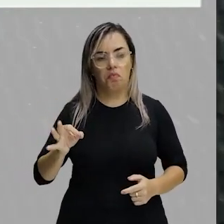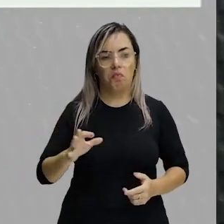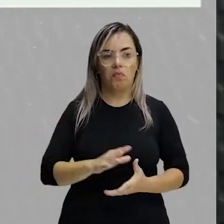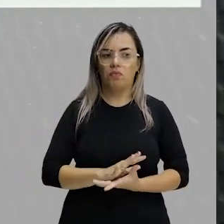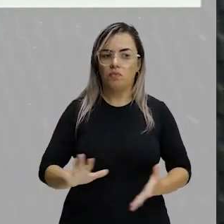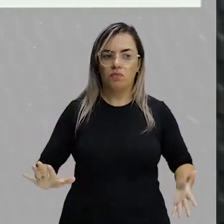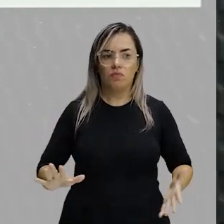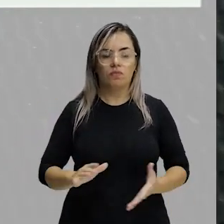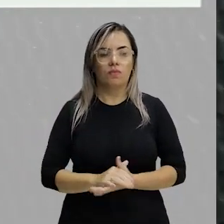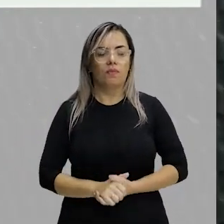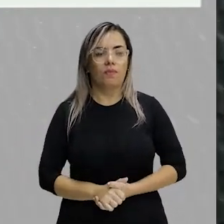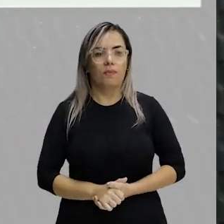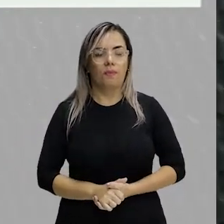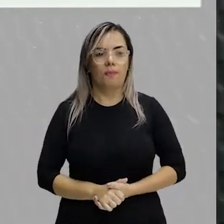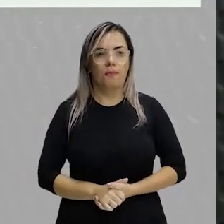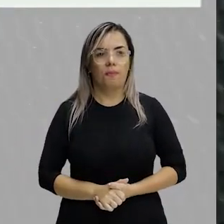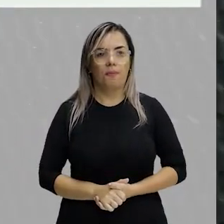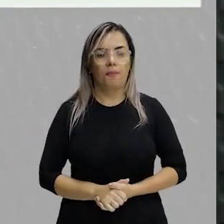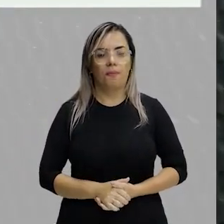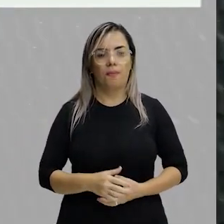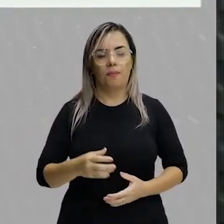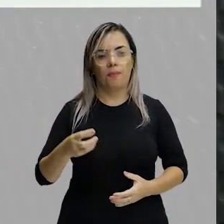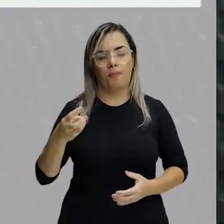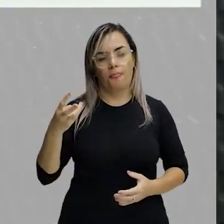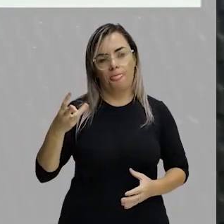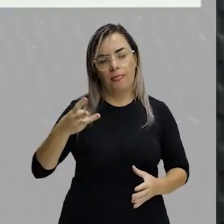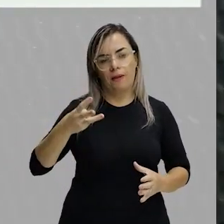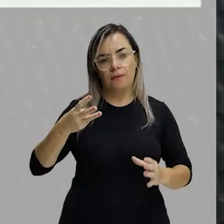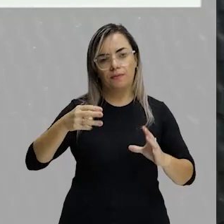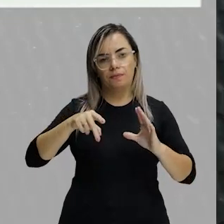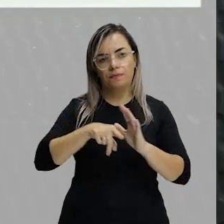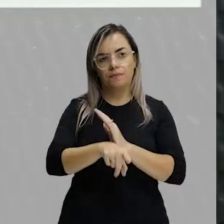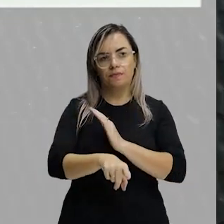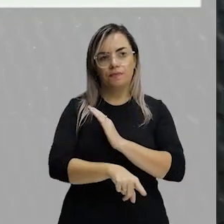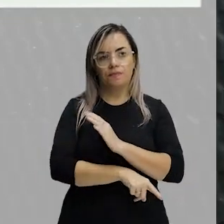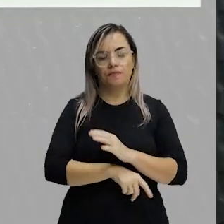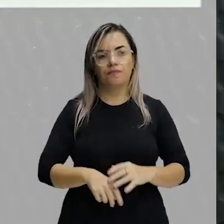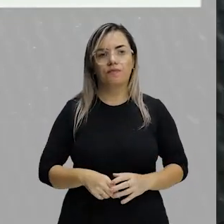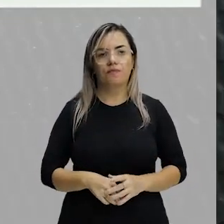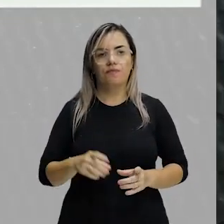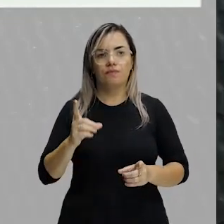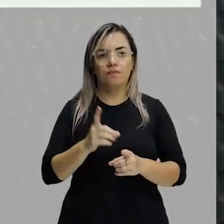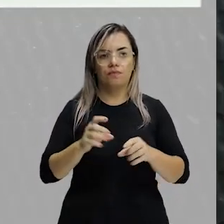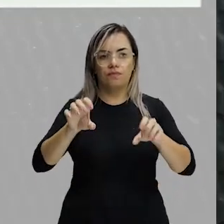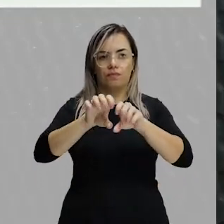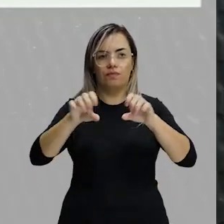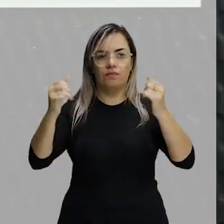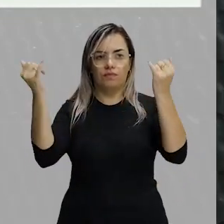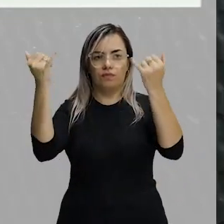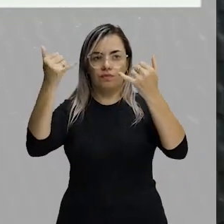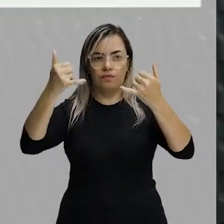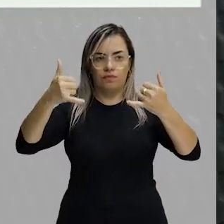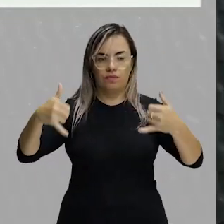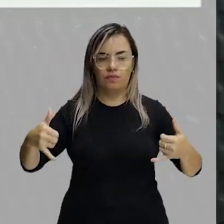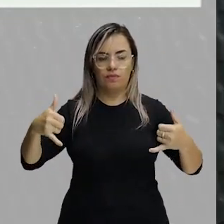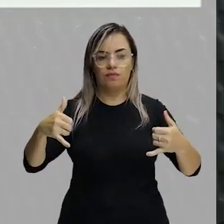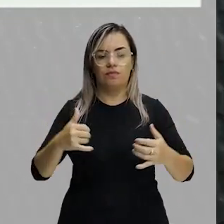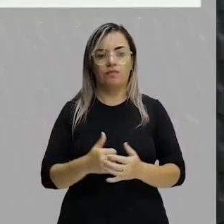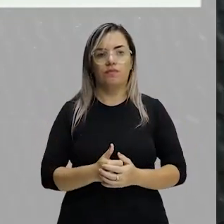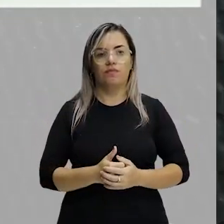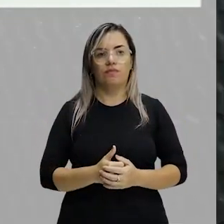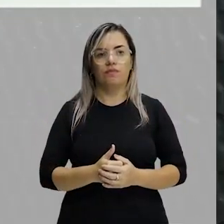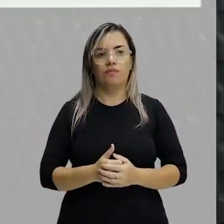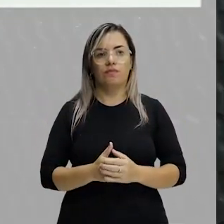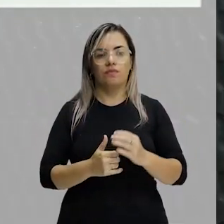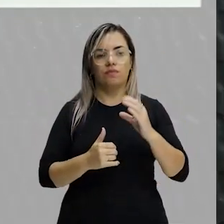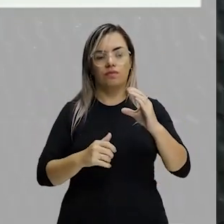Certinho. Vamos agora para a nossa terceira questão. Tá? Acha a equação da hipérbole